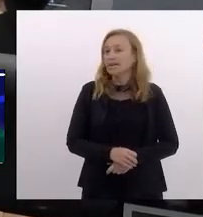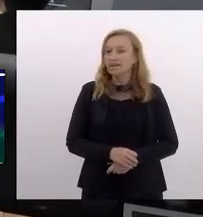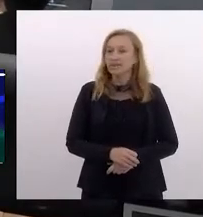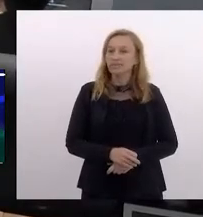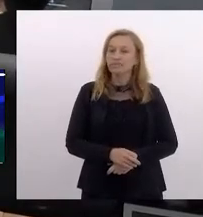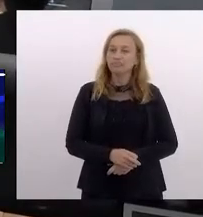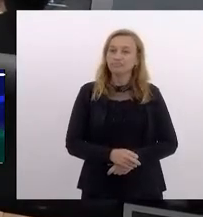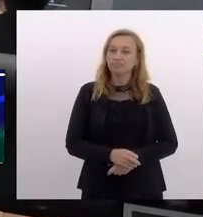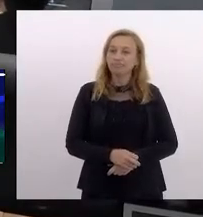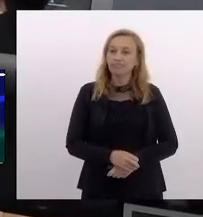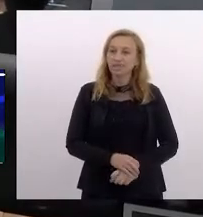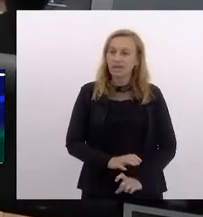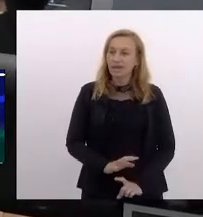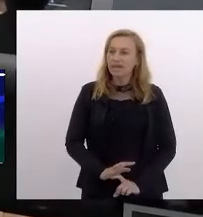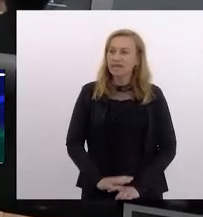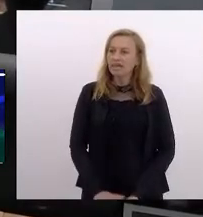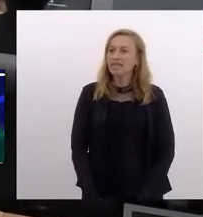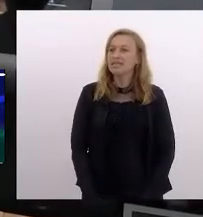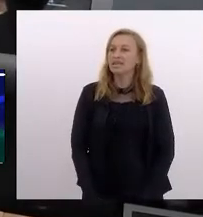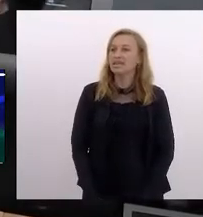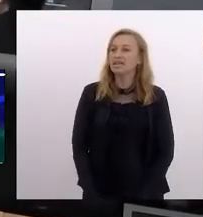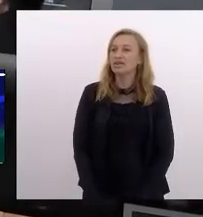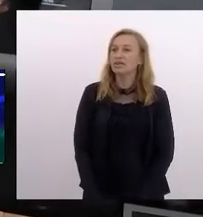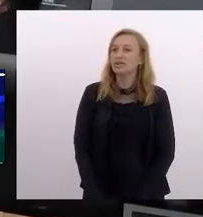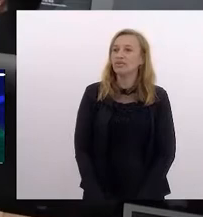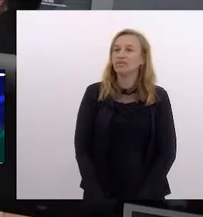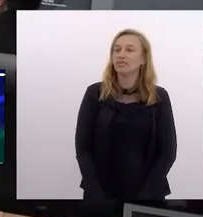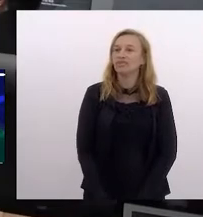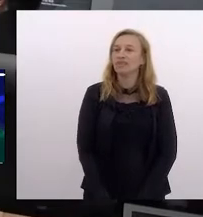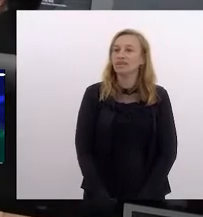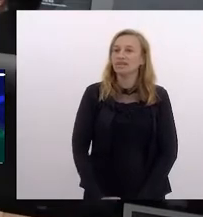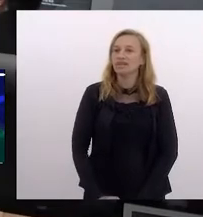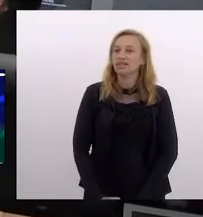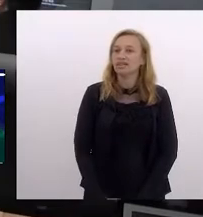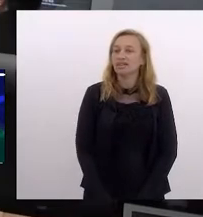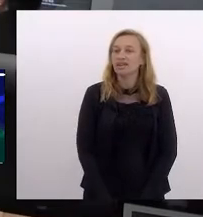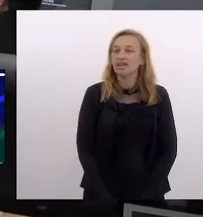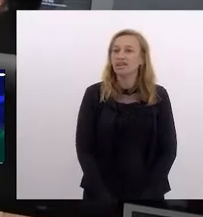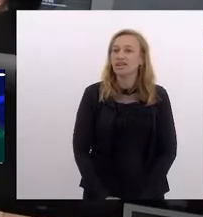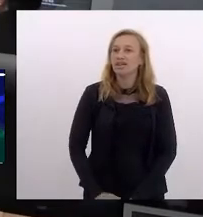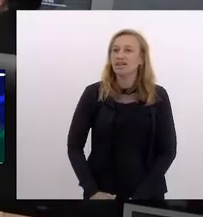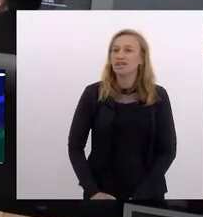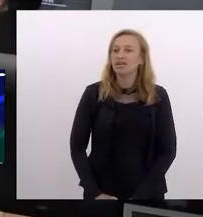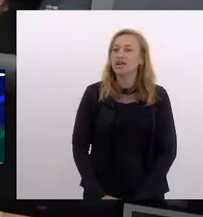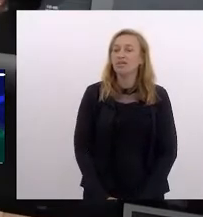eu já estava escrito aqui quando eu chego aí Oi Daniel